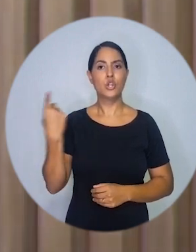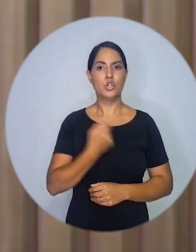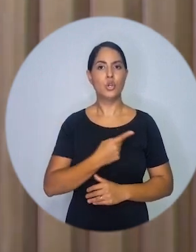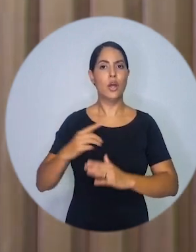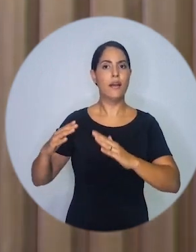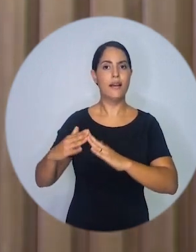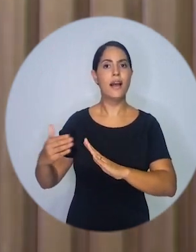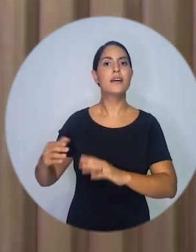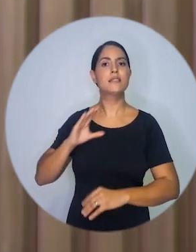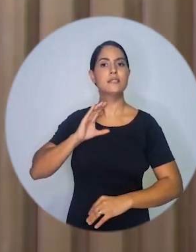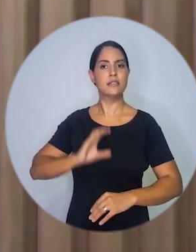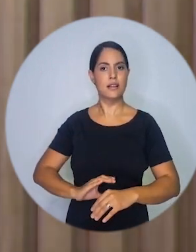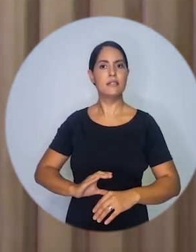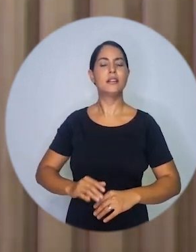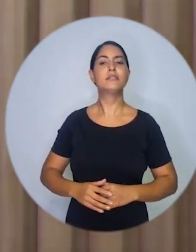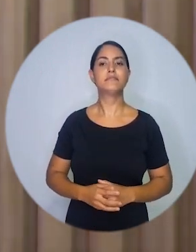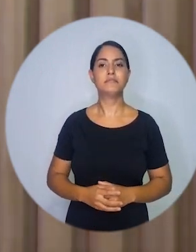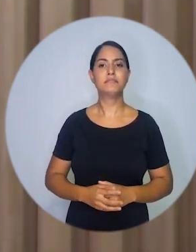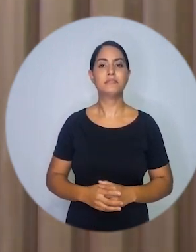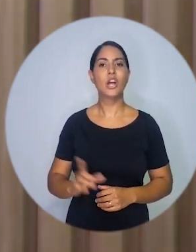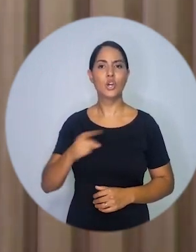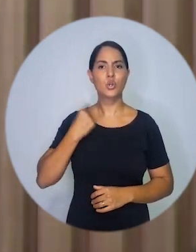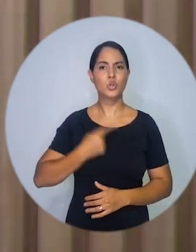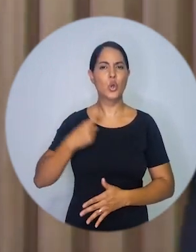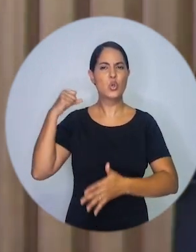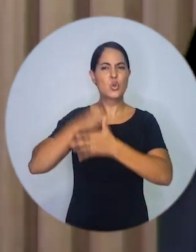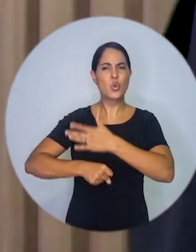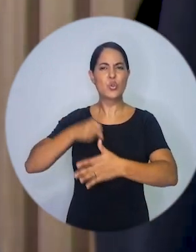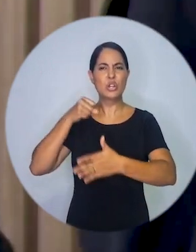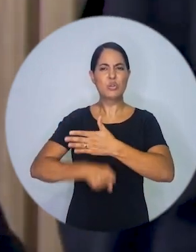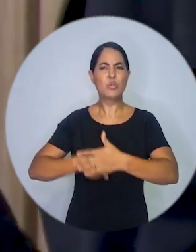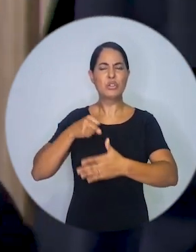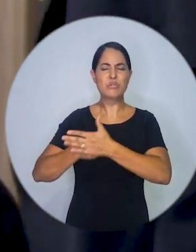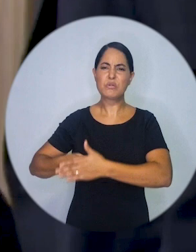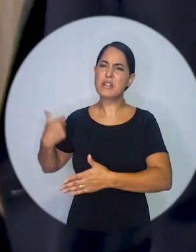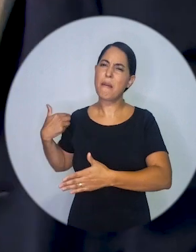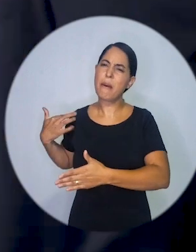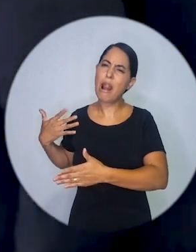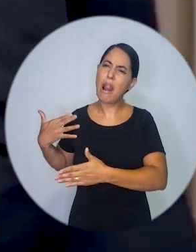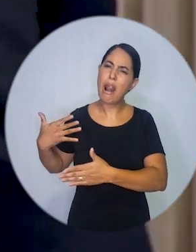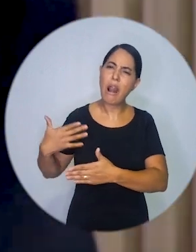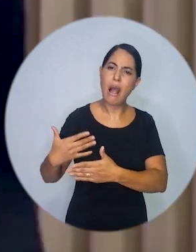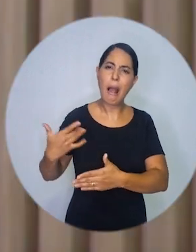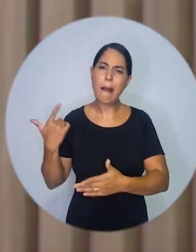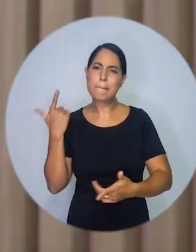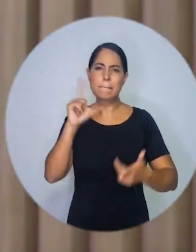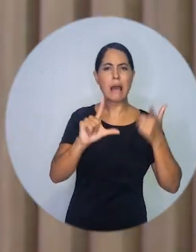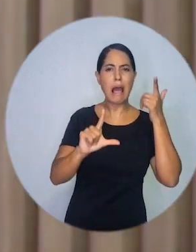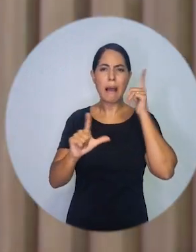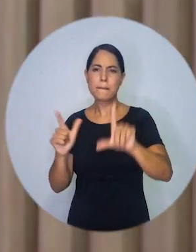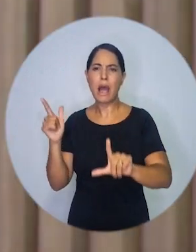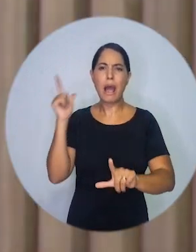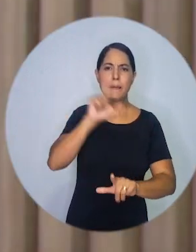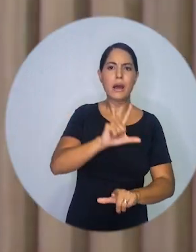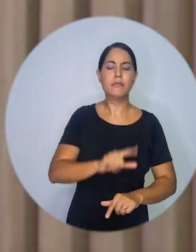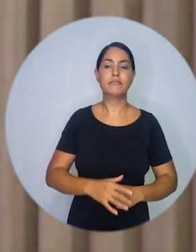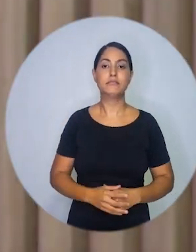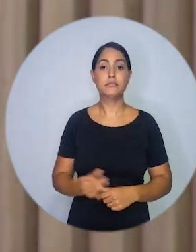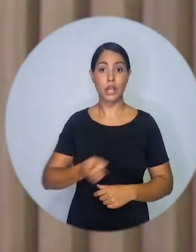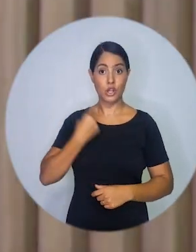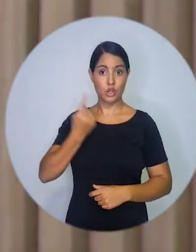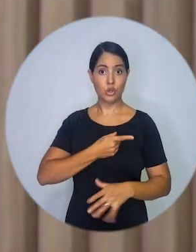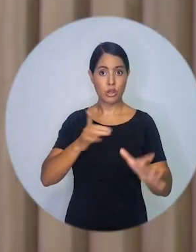da Cidadania, tem uma longa história de lutas e conquistas, sempre se mantendo ao lado da